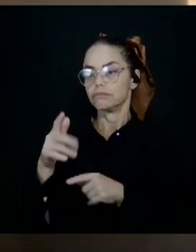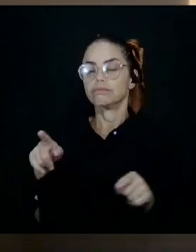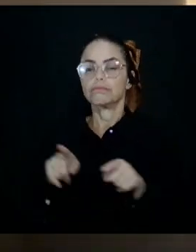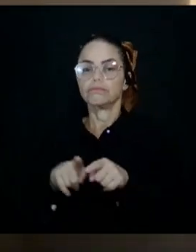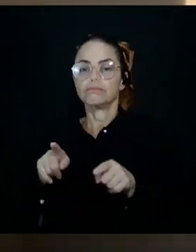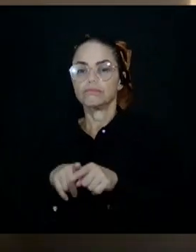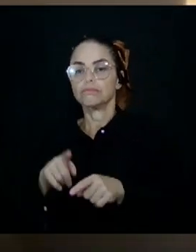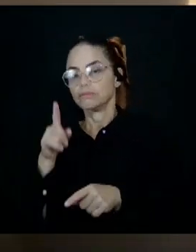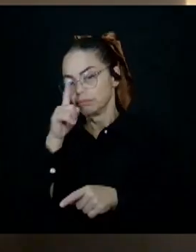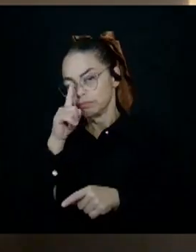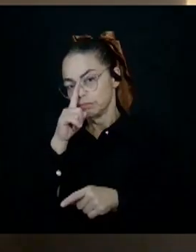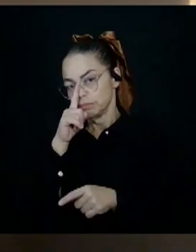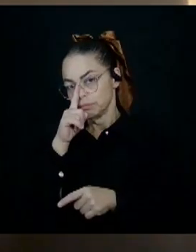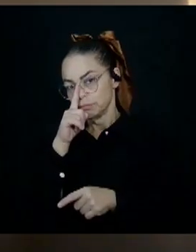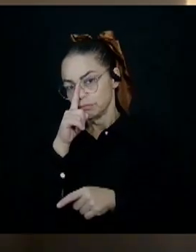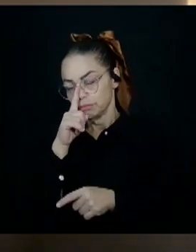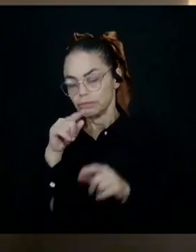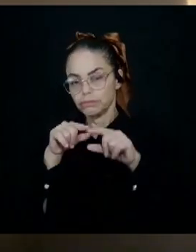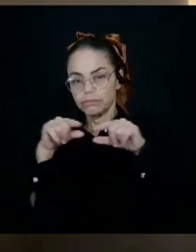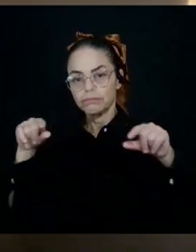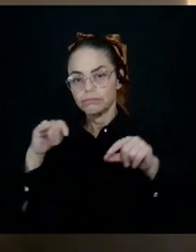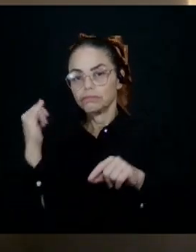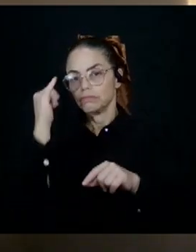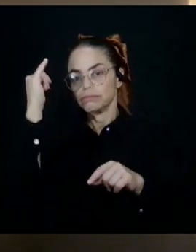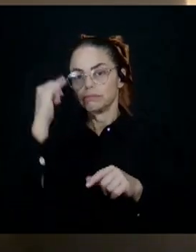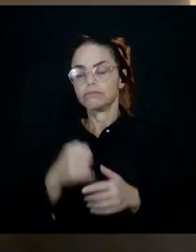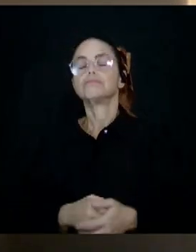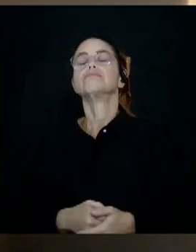frase que era muito importante, assim, que eu acho que foi o que